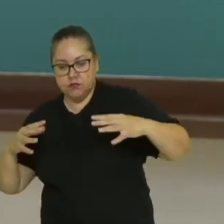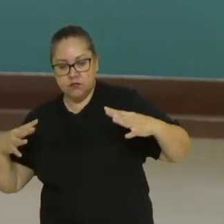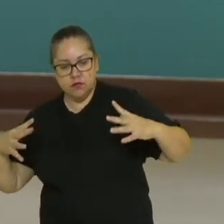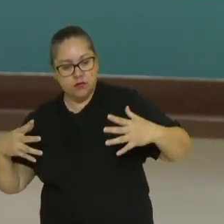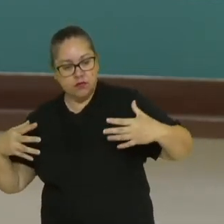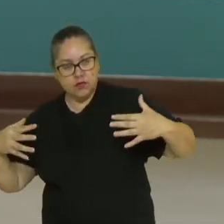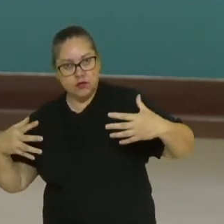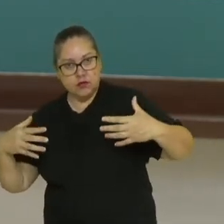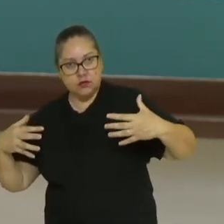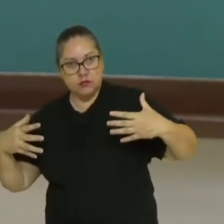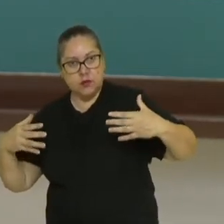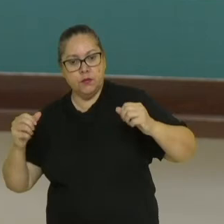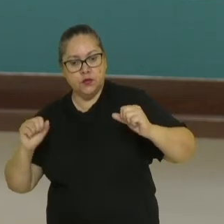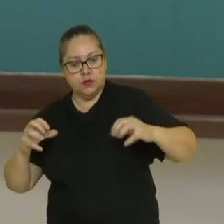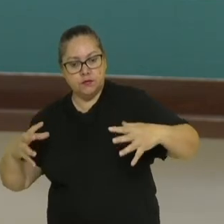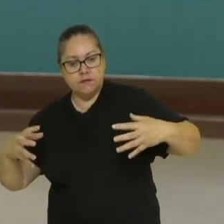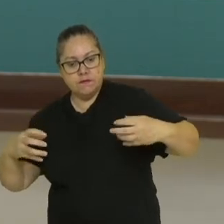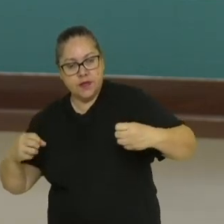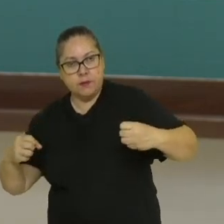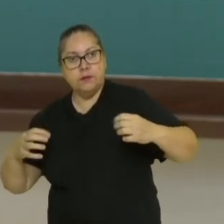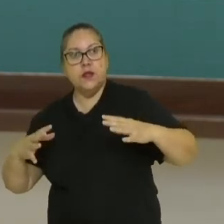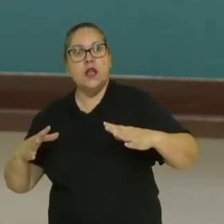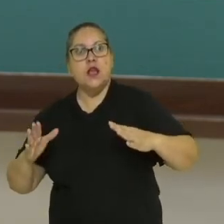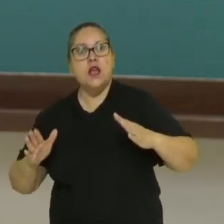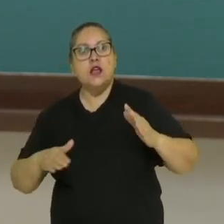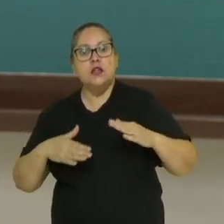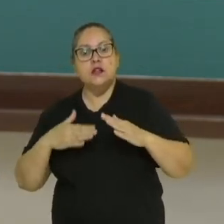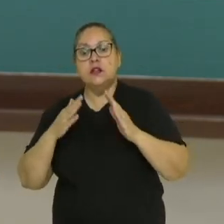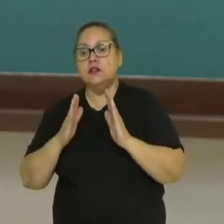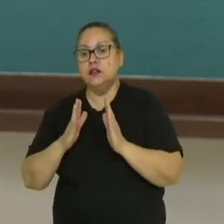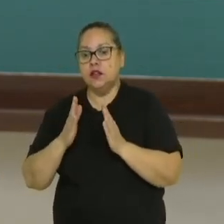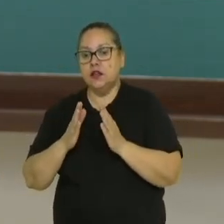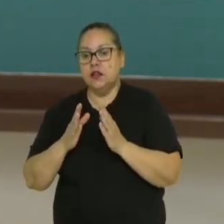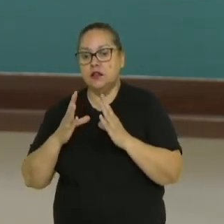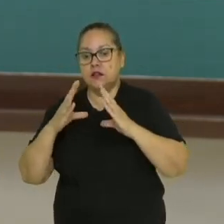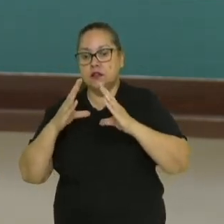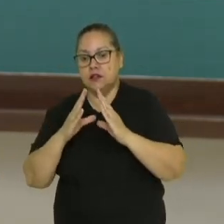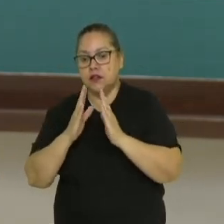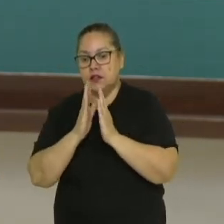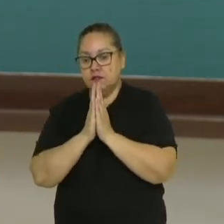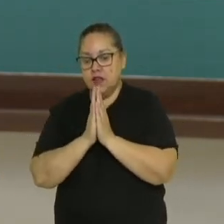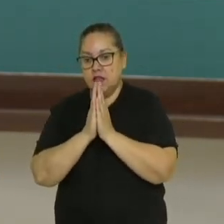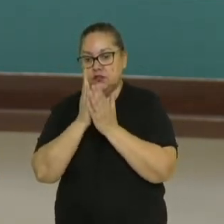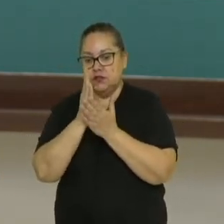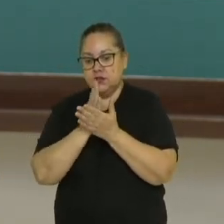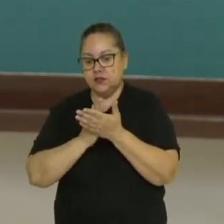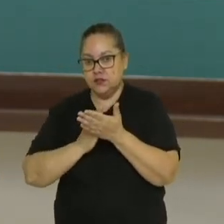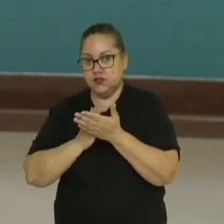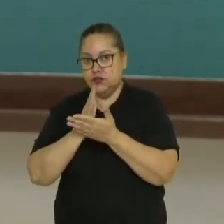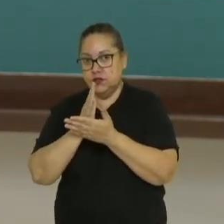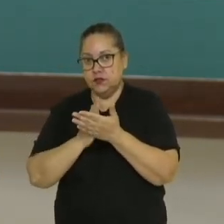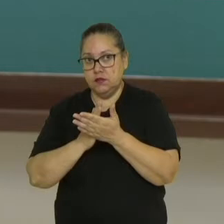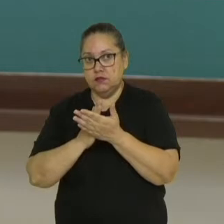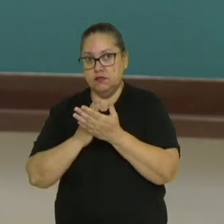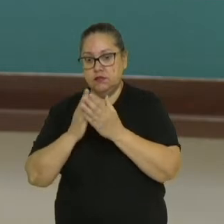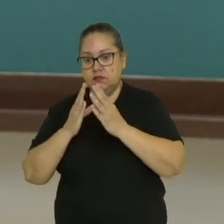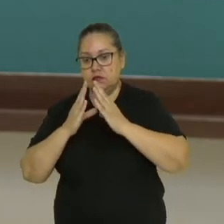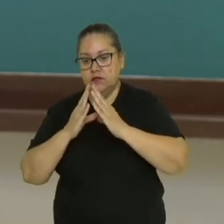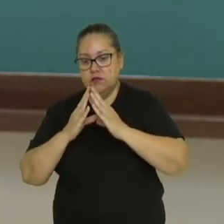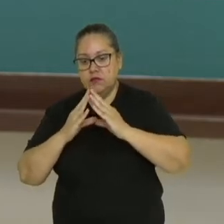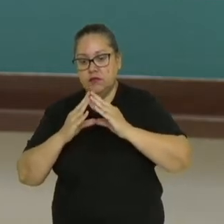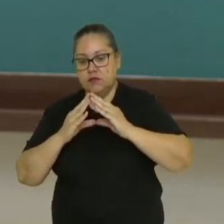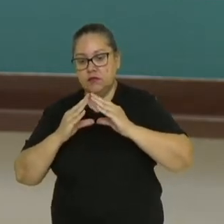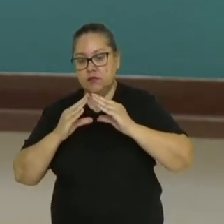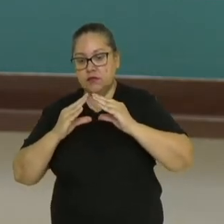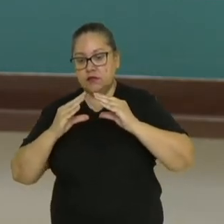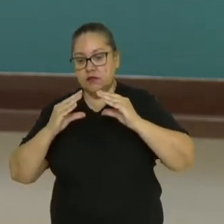do cromossomo, para poder fazer a divisão. Na anáfase, ana significa divisão, então fase da divisão. Divisão